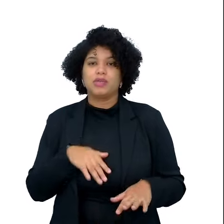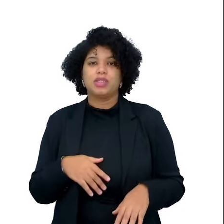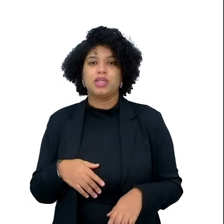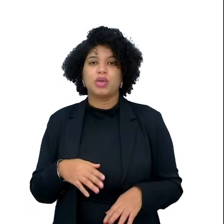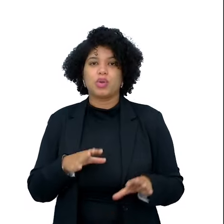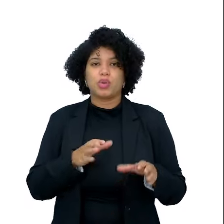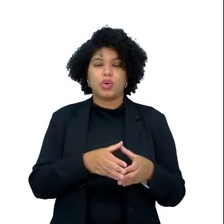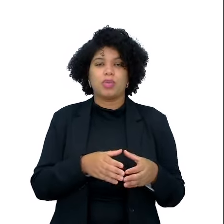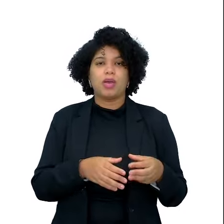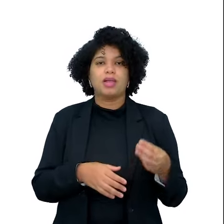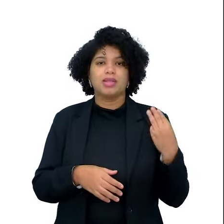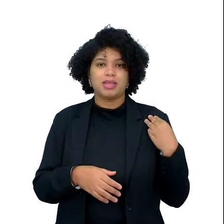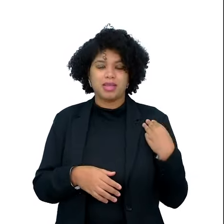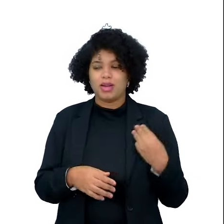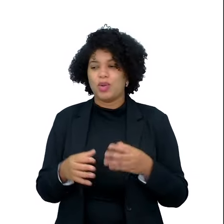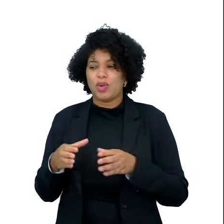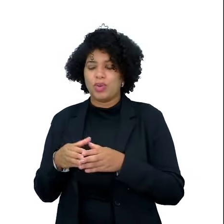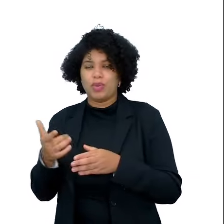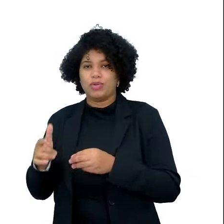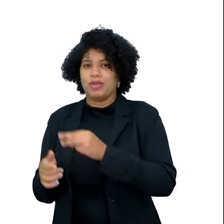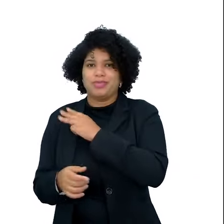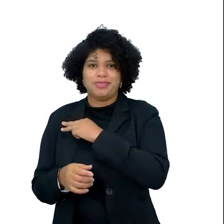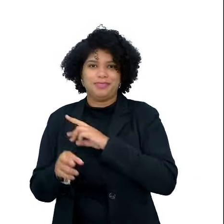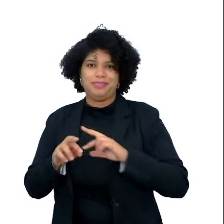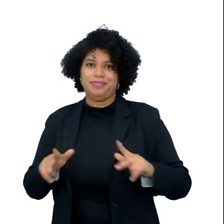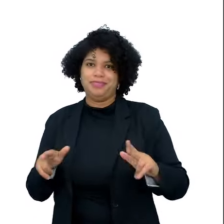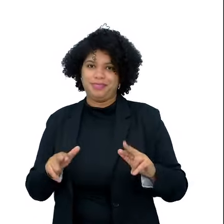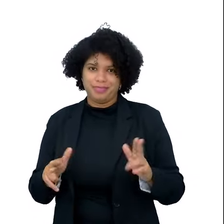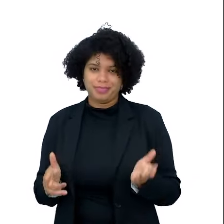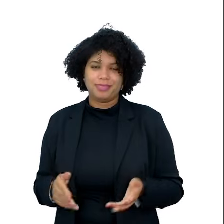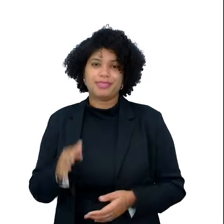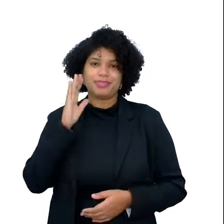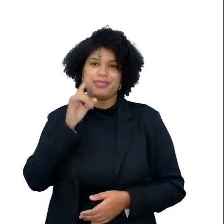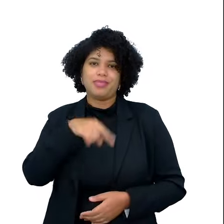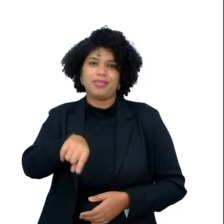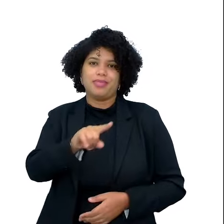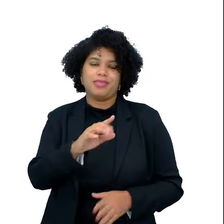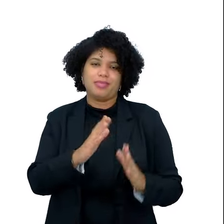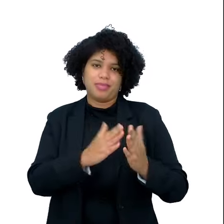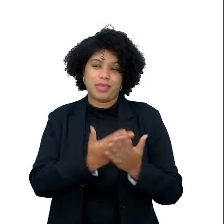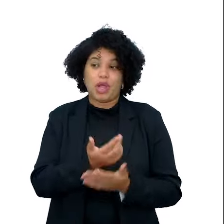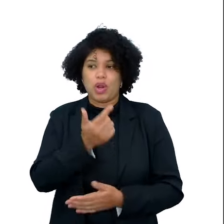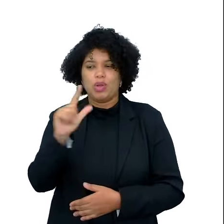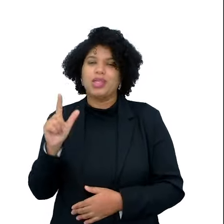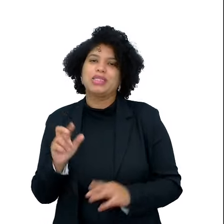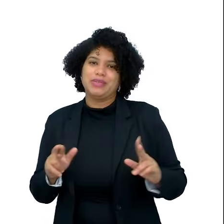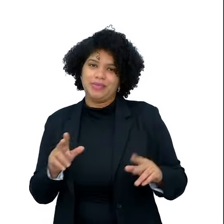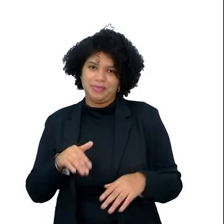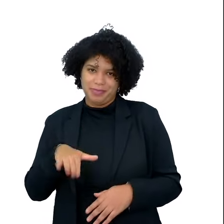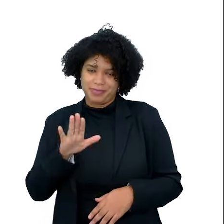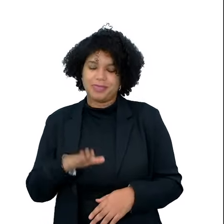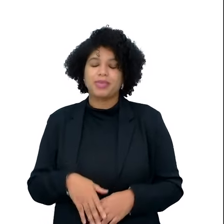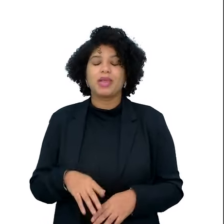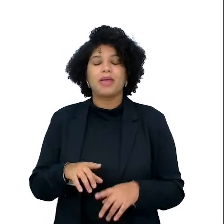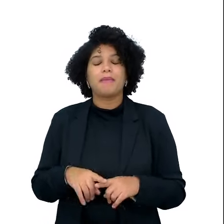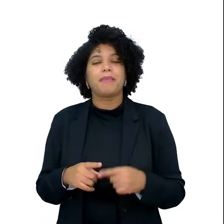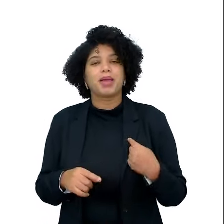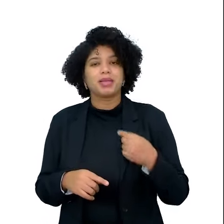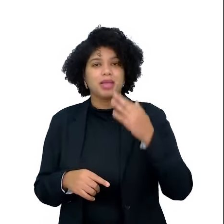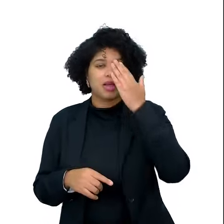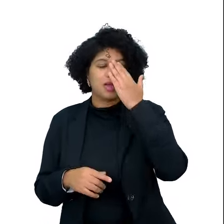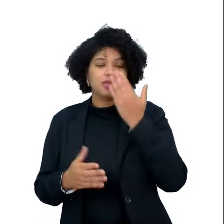terceiras séries, duas turmas da mesma série, às vezes eu tenho realidades diferentes. Imaginem em outras escolas. Mas eu acredito que